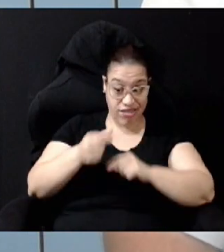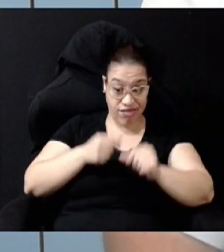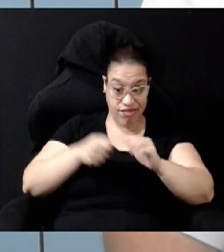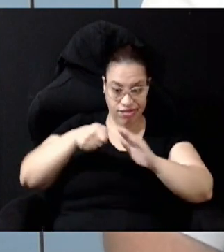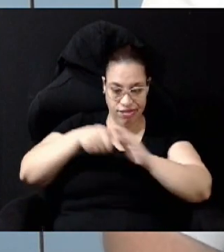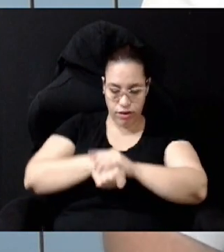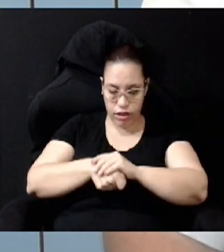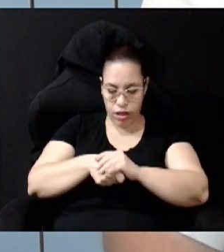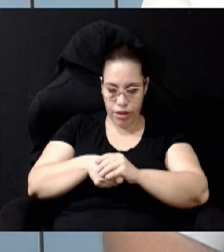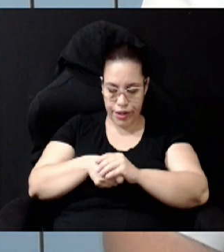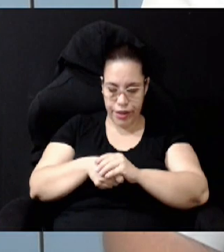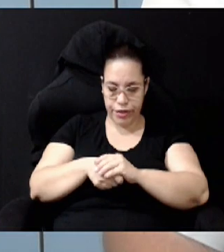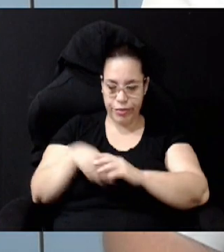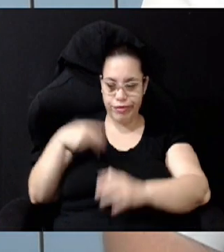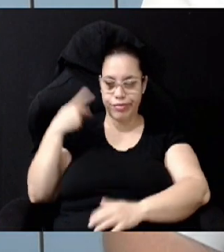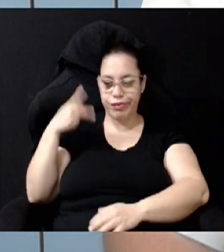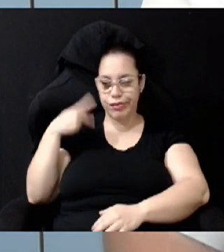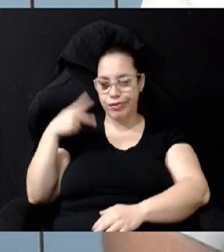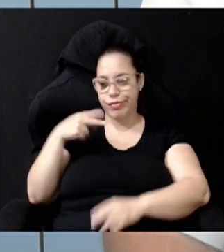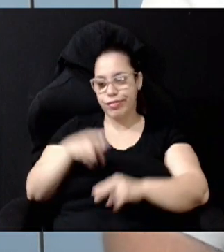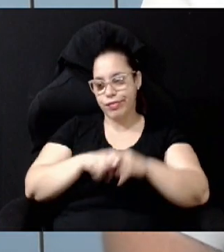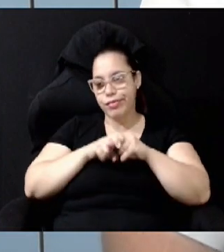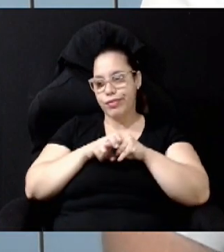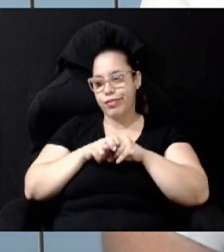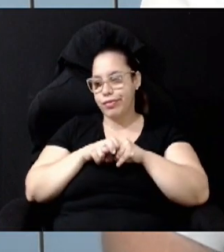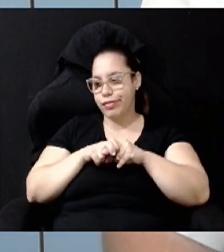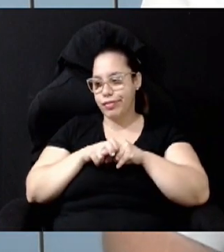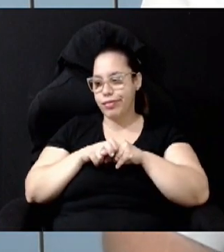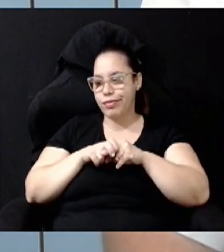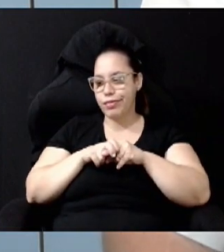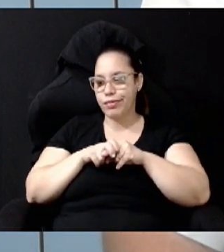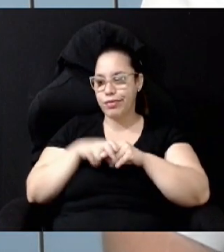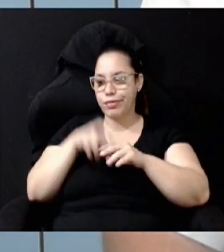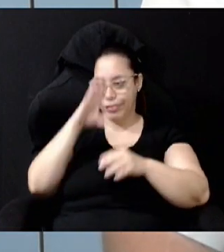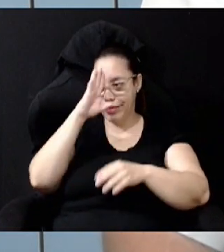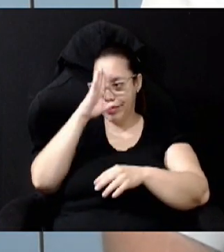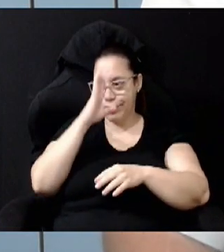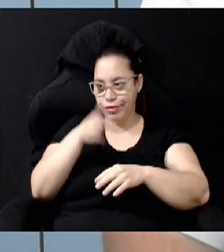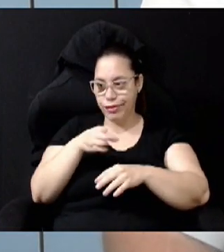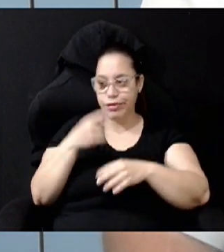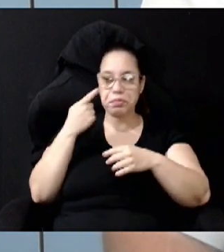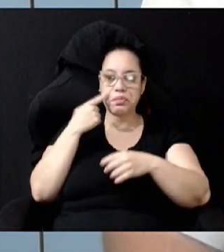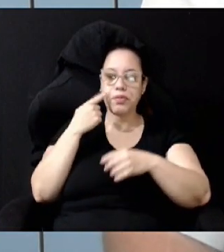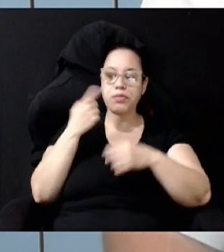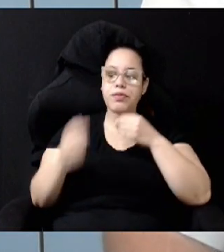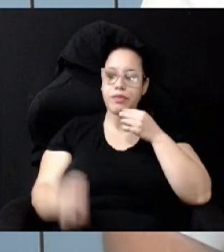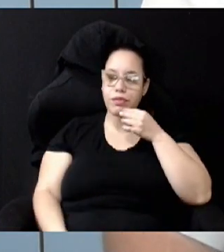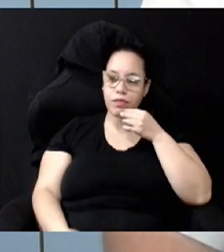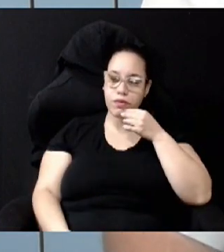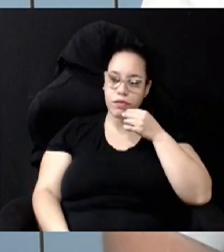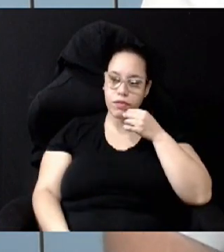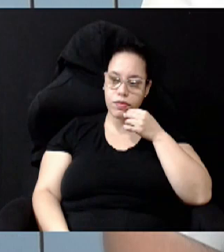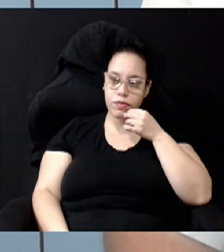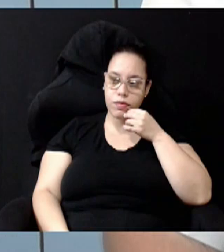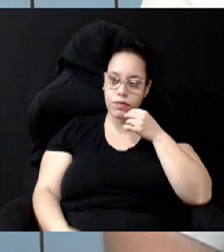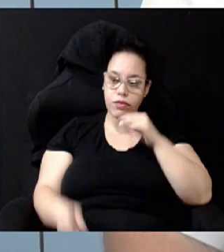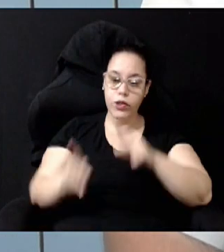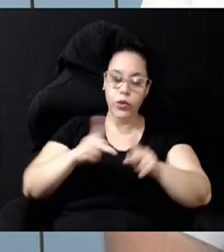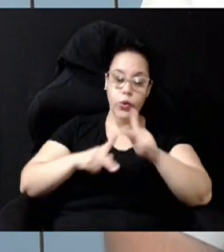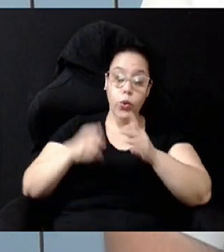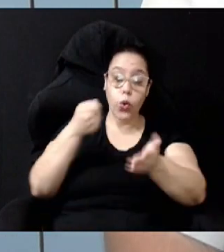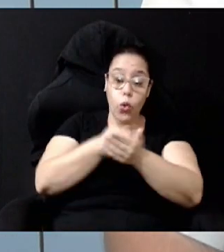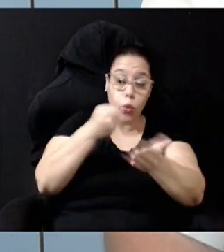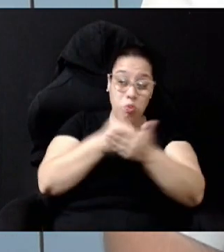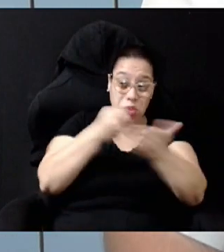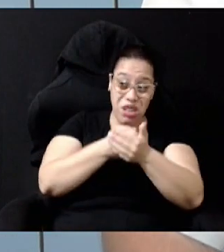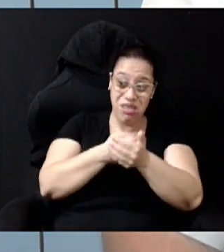parlamentos. Por isso, há de ter uma decisão, esse olhar, ele tem que ser um olhar da população de cobrança